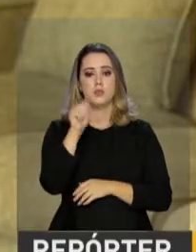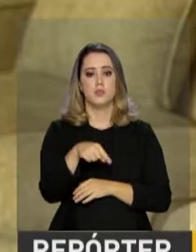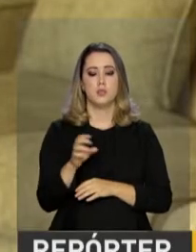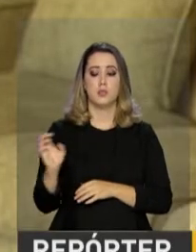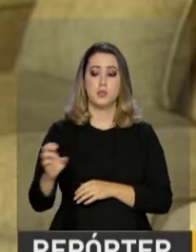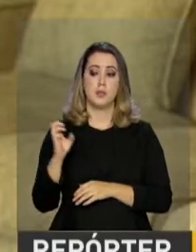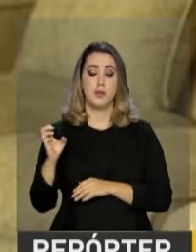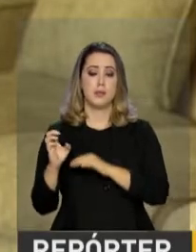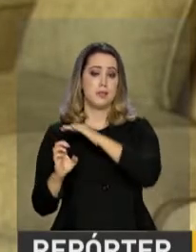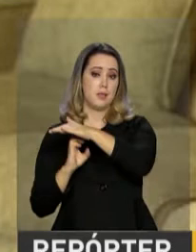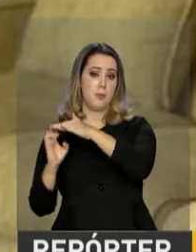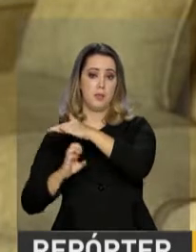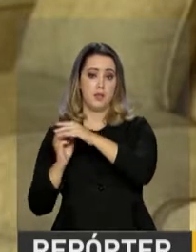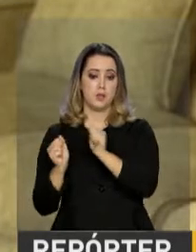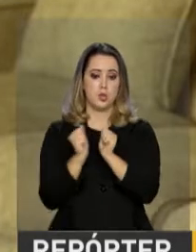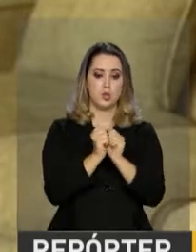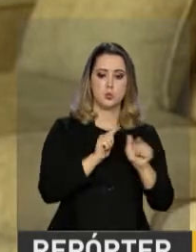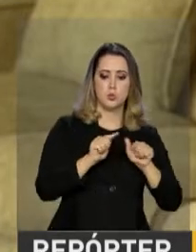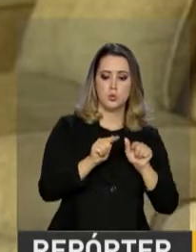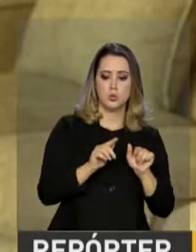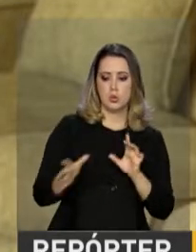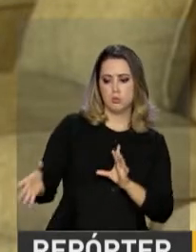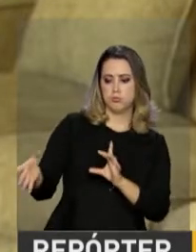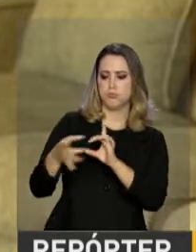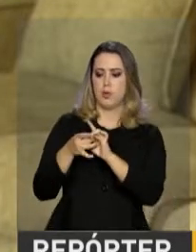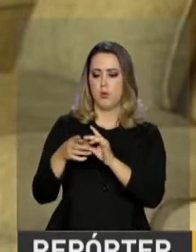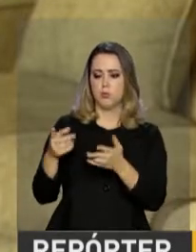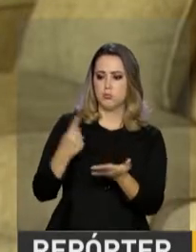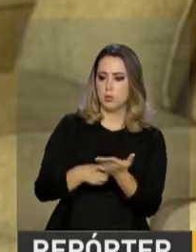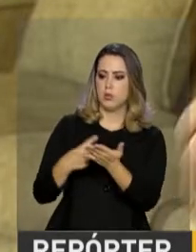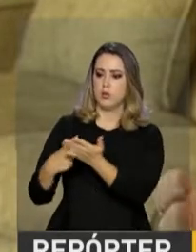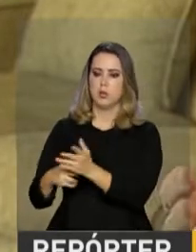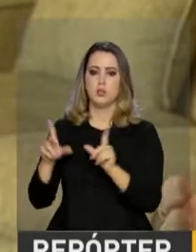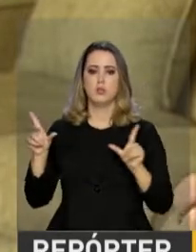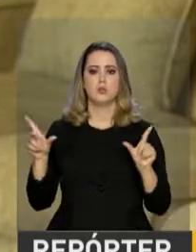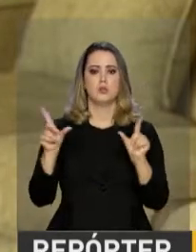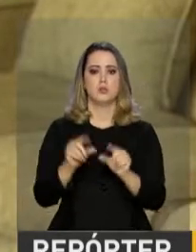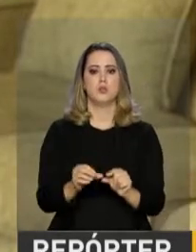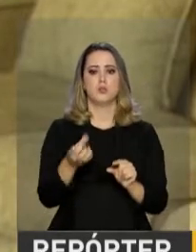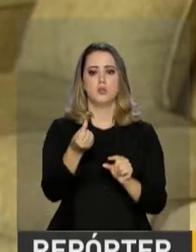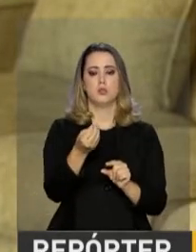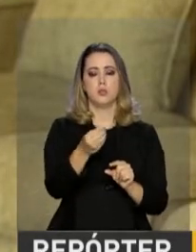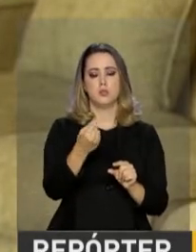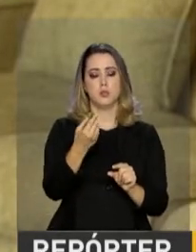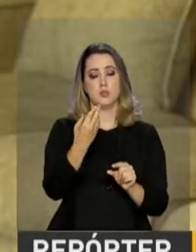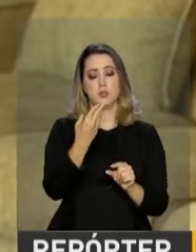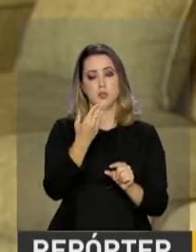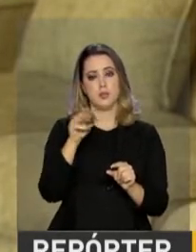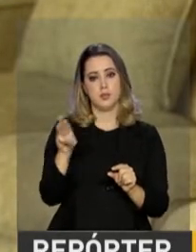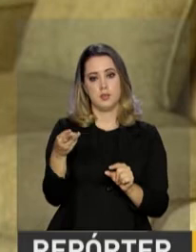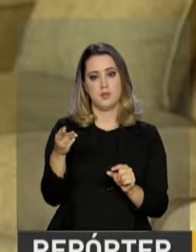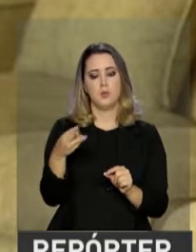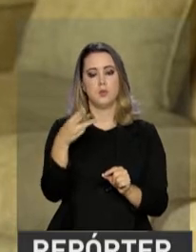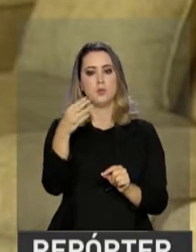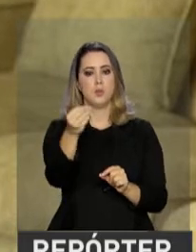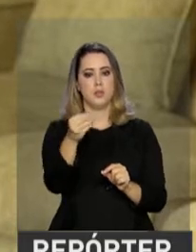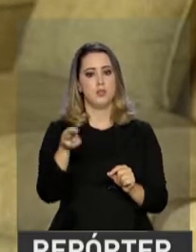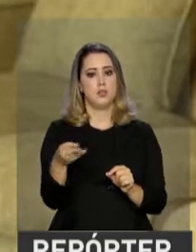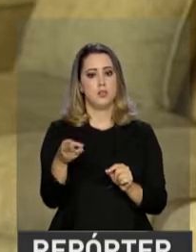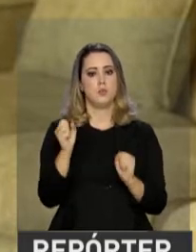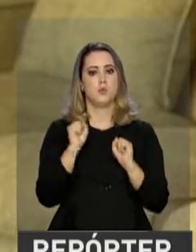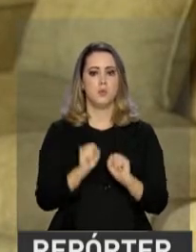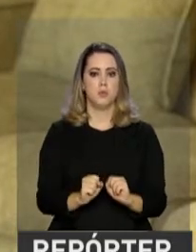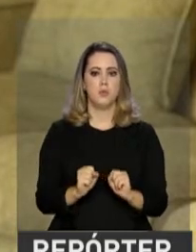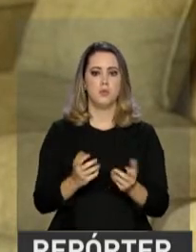quiser negociar em encurtar o horário de almoço de 60 minutos para 30 minutos para os empregados ainda mais cedo